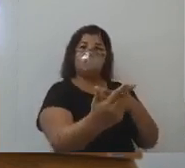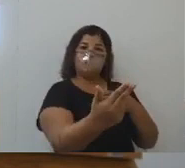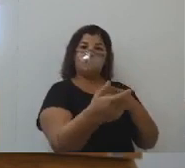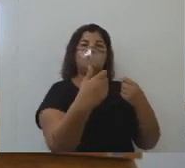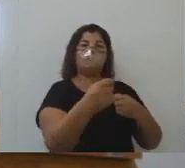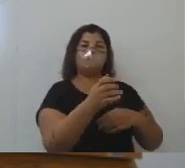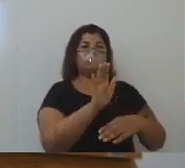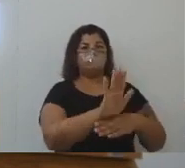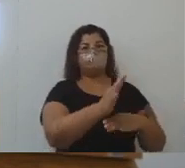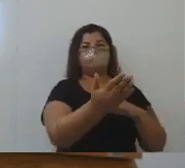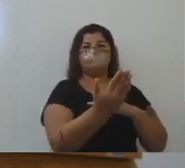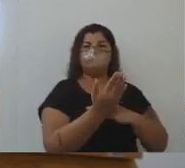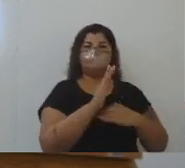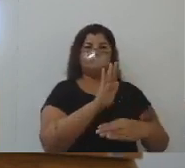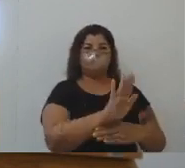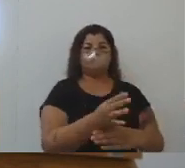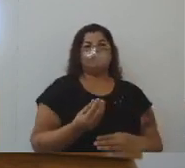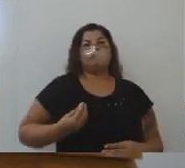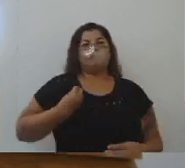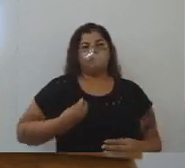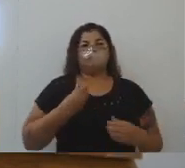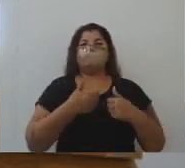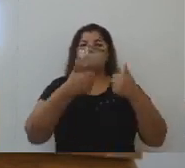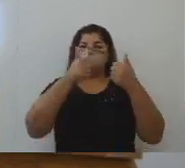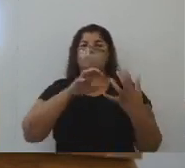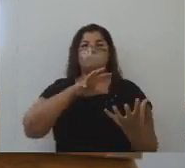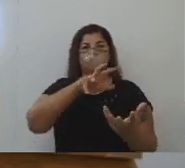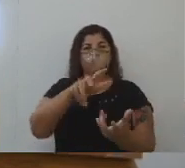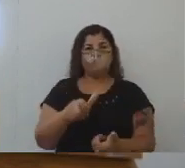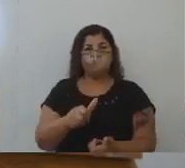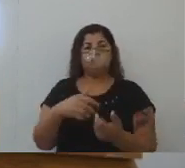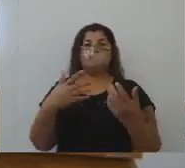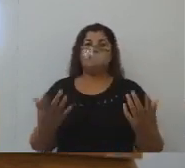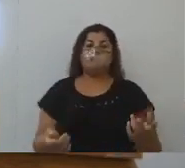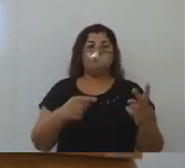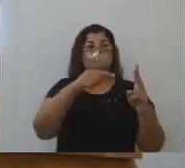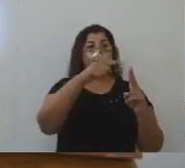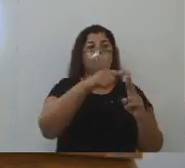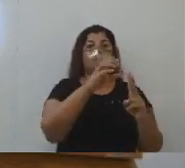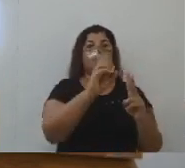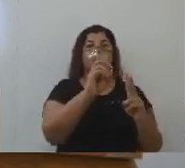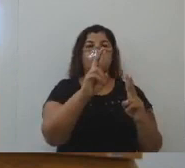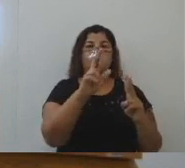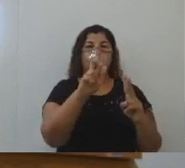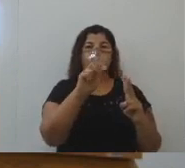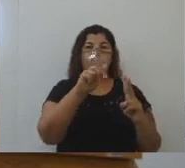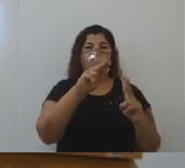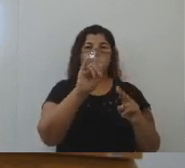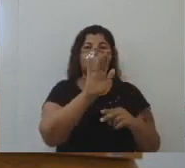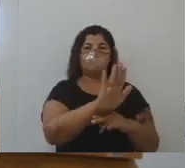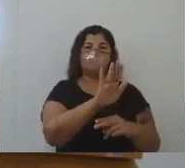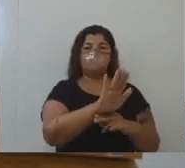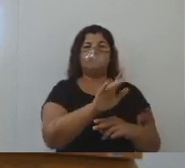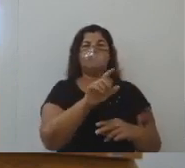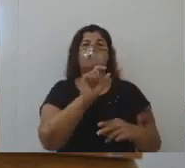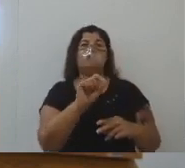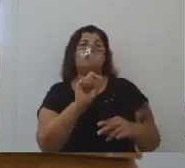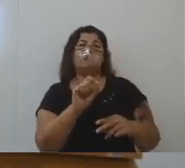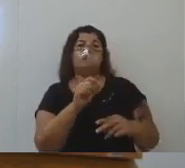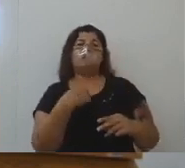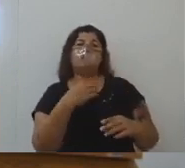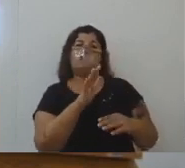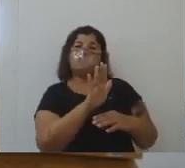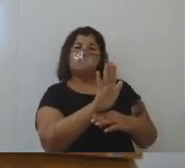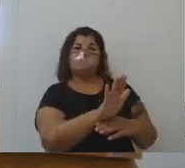se ajudar para que a gente possa viver num mundo melhor. A solidariedade orgânica é aquela que a gente diz assim, eu te